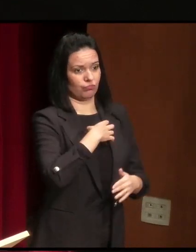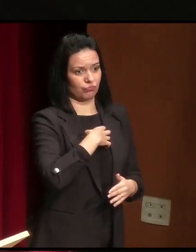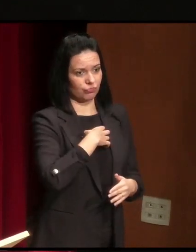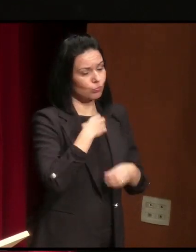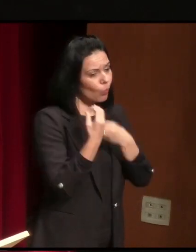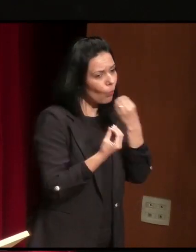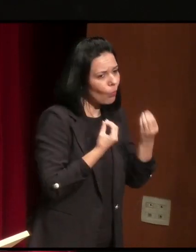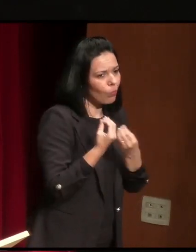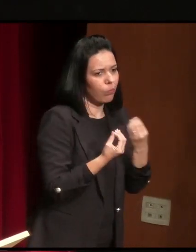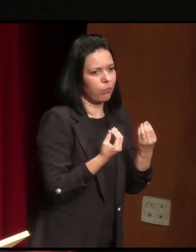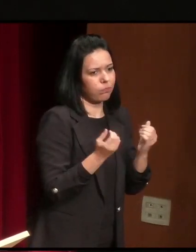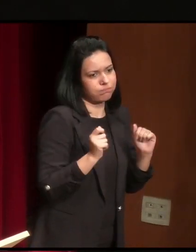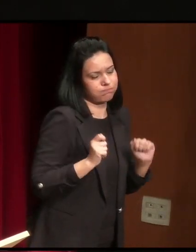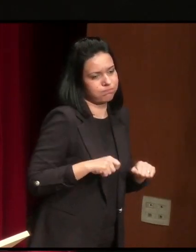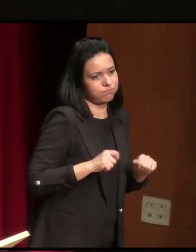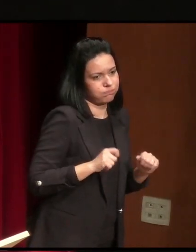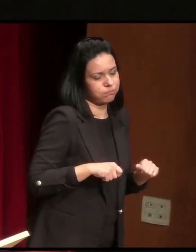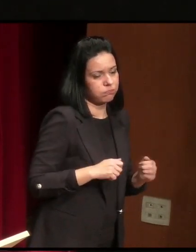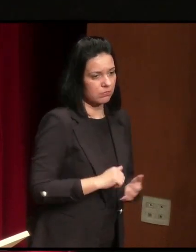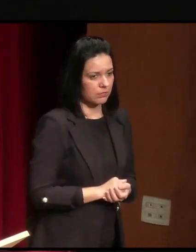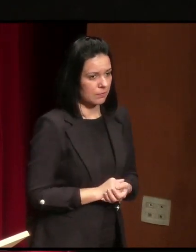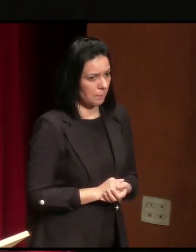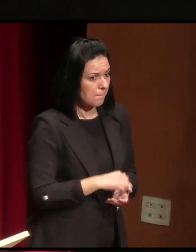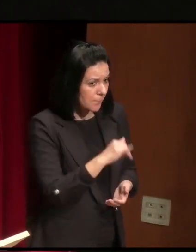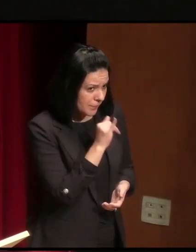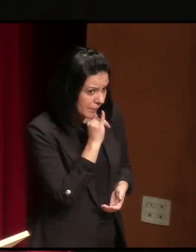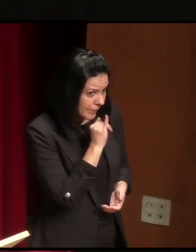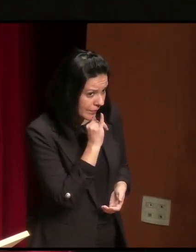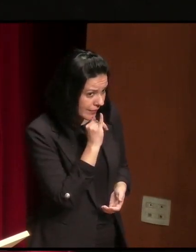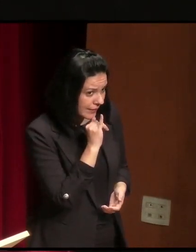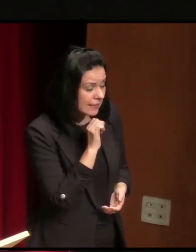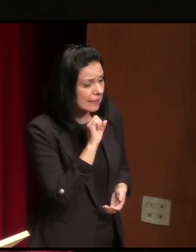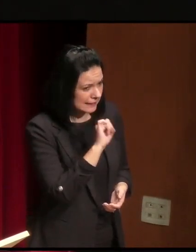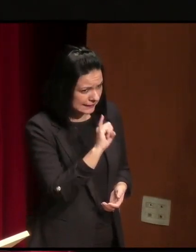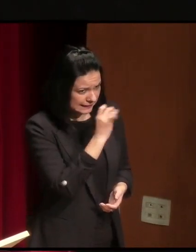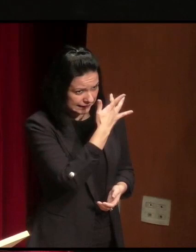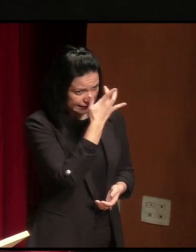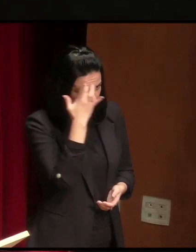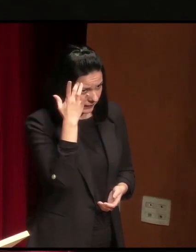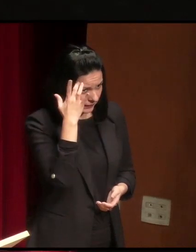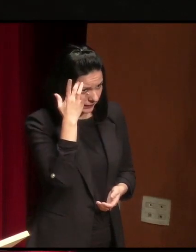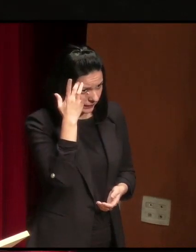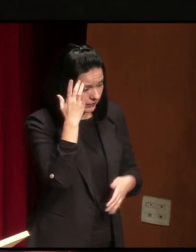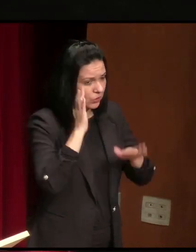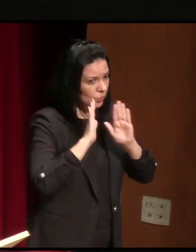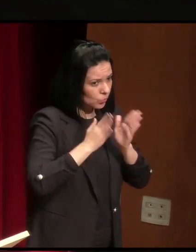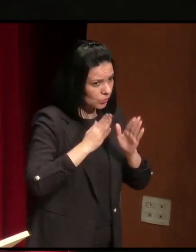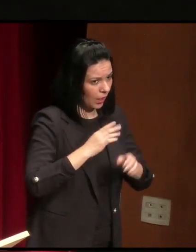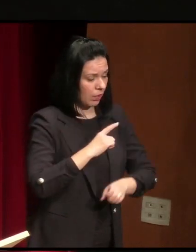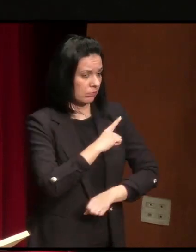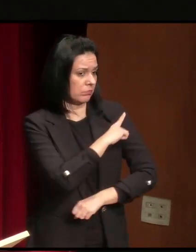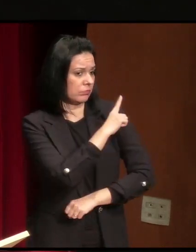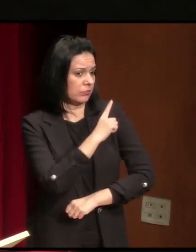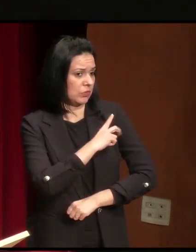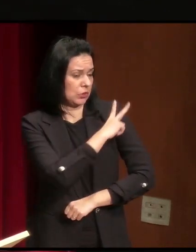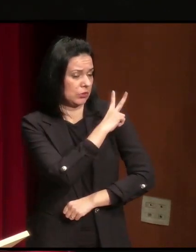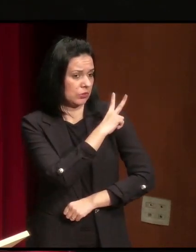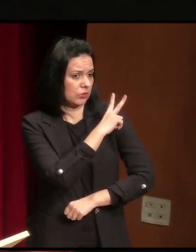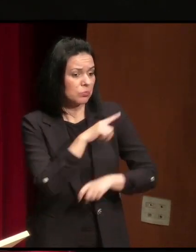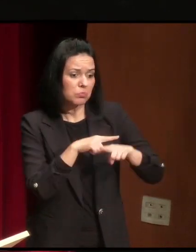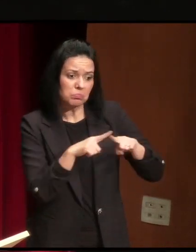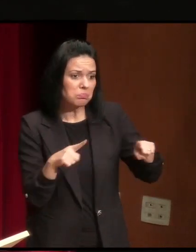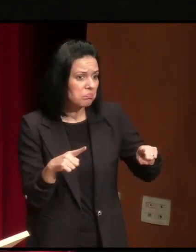né? Eu quero dar um exemplo de uma pessoa que já fez o segundo grau e não escreveu